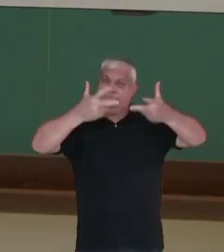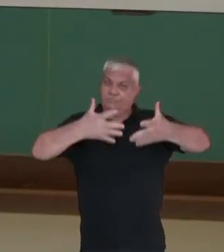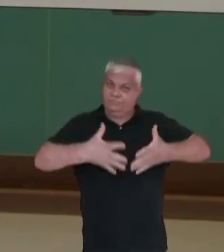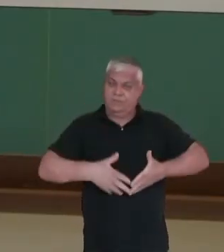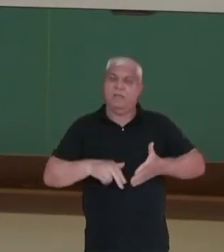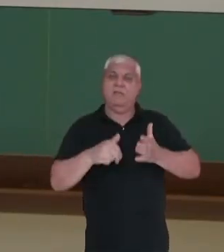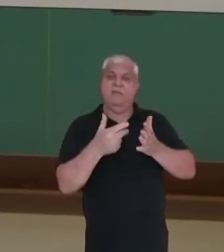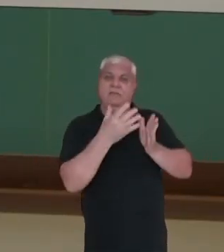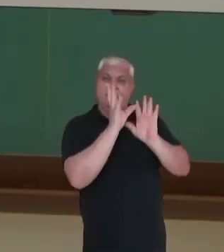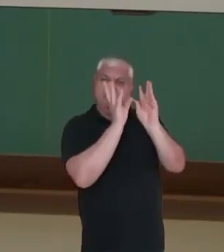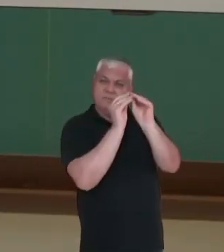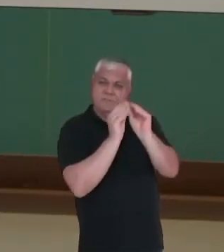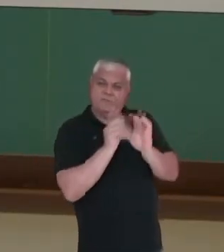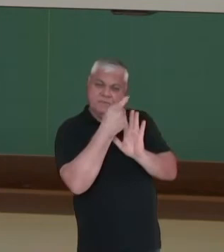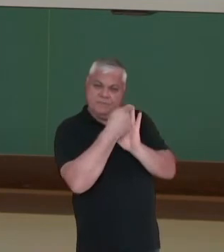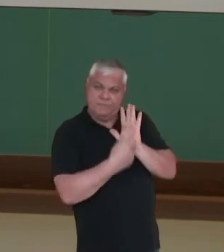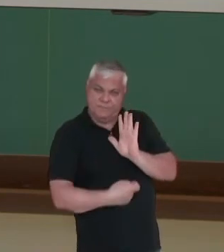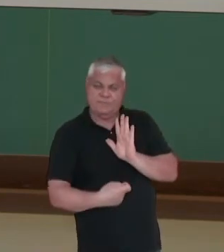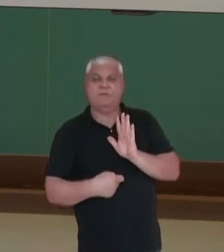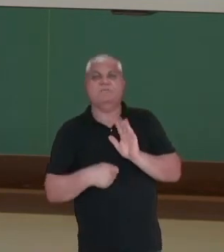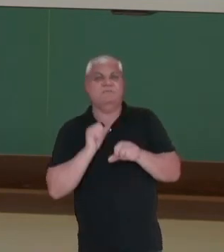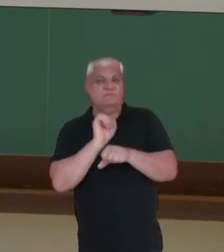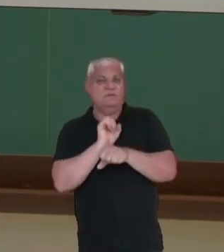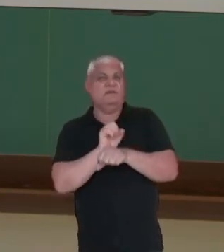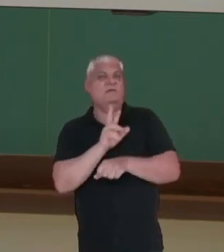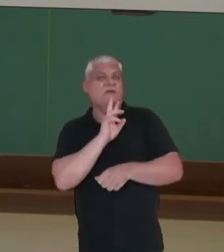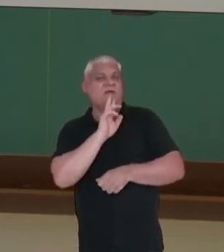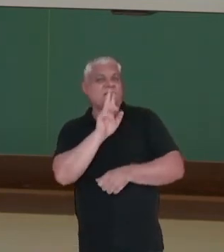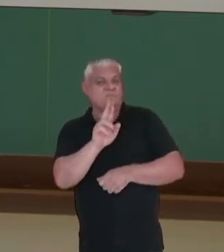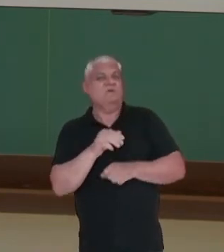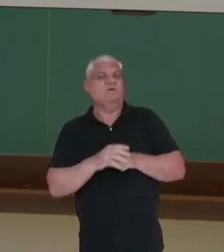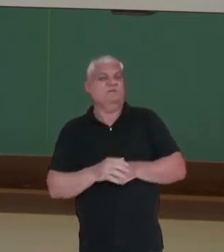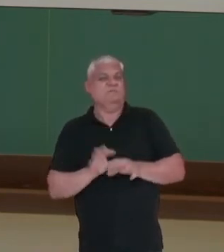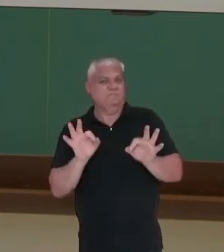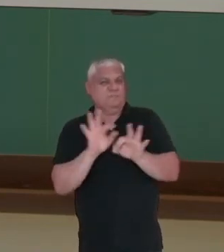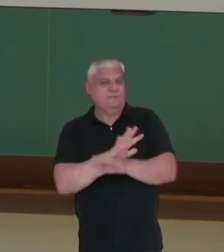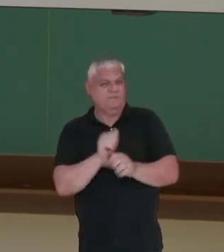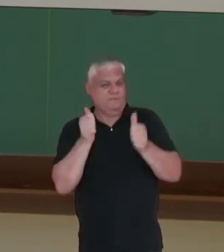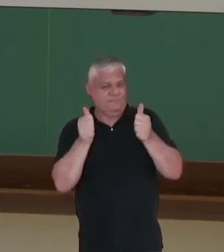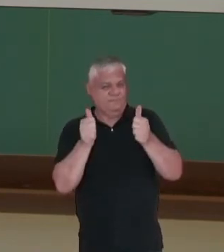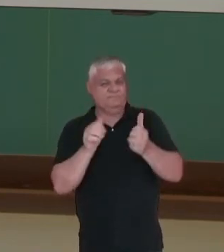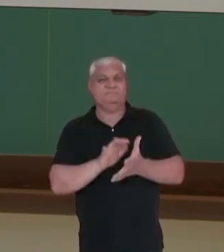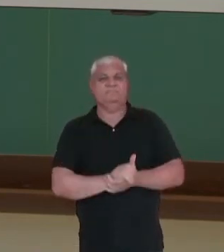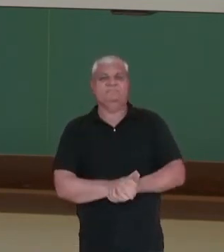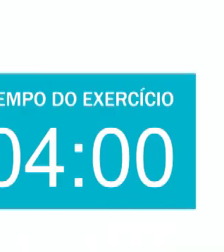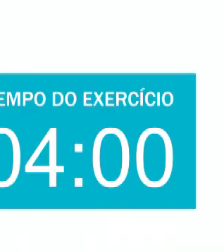seu resuminho aí e nós seguiremos aqui com a resposta assim que você terminar, ok?